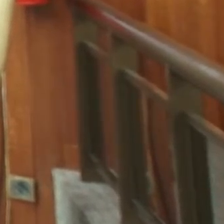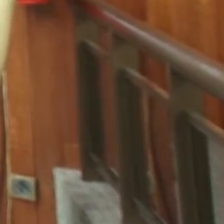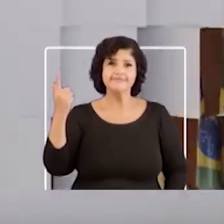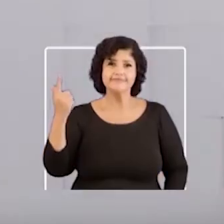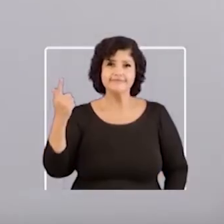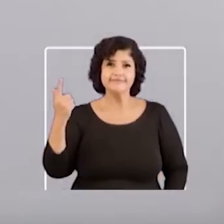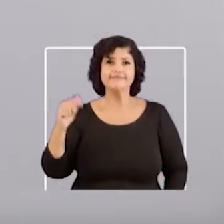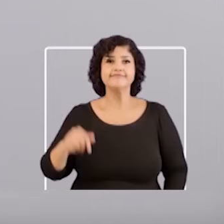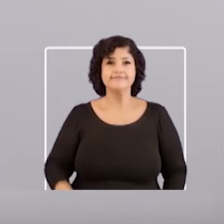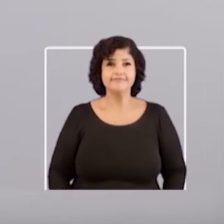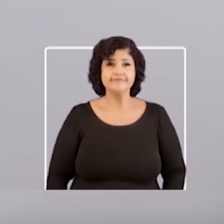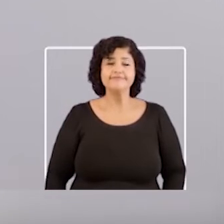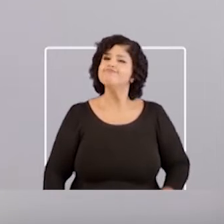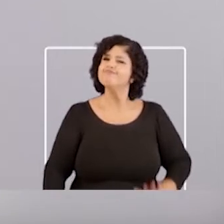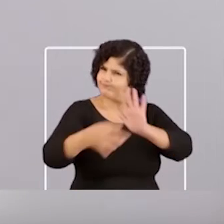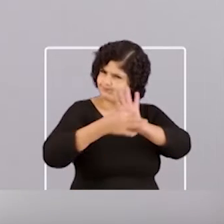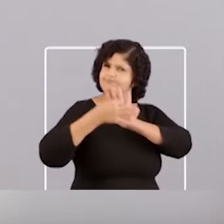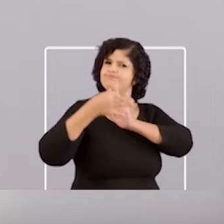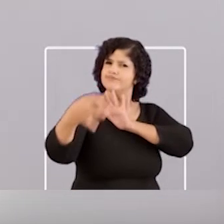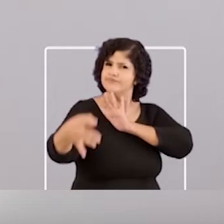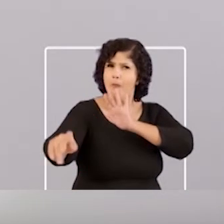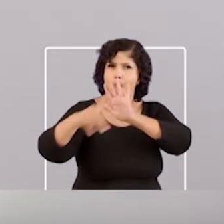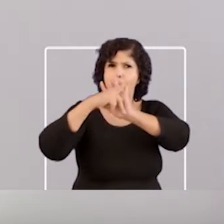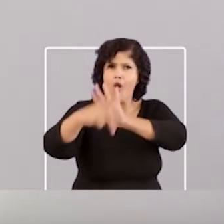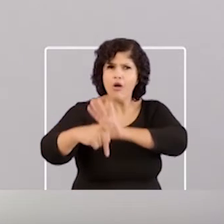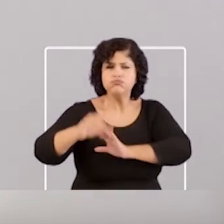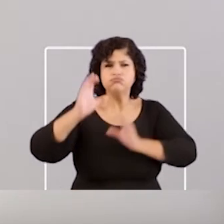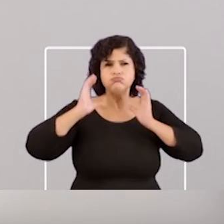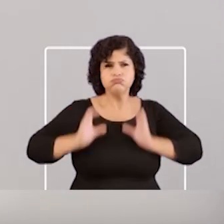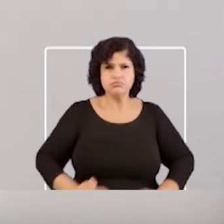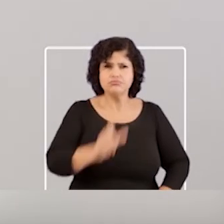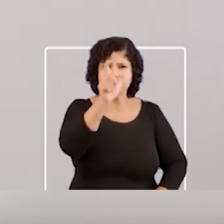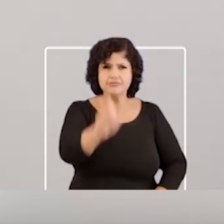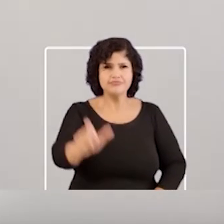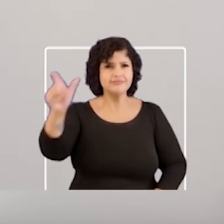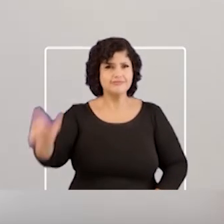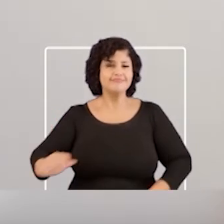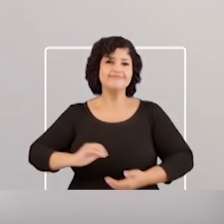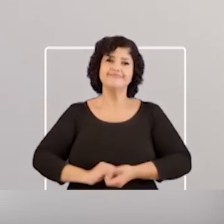mais segurança. Câmara Municipal de Goiânia, a voz que vem do cidadão.